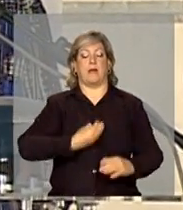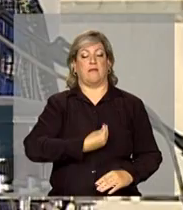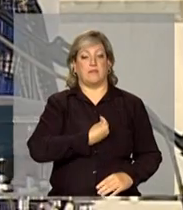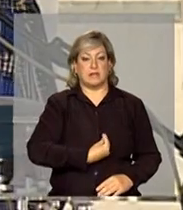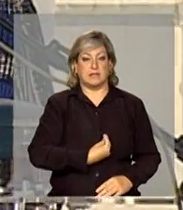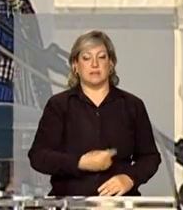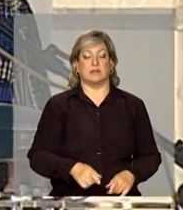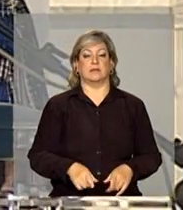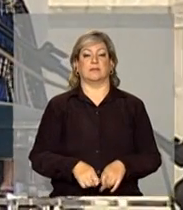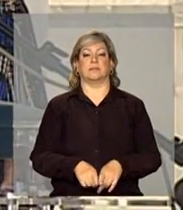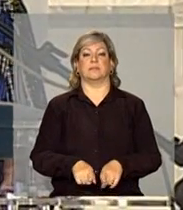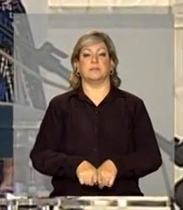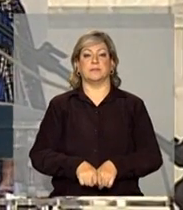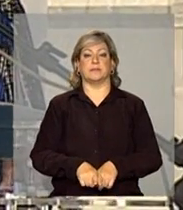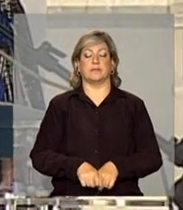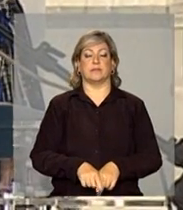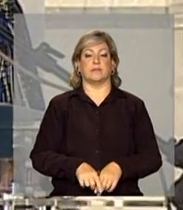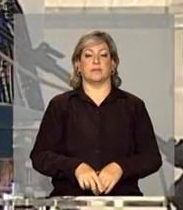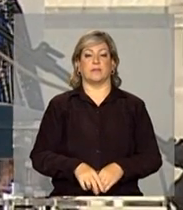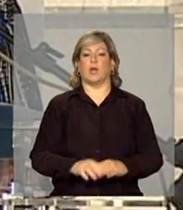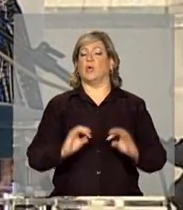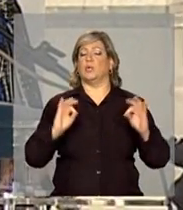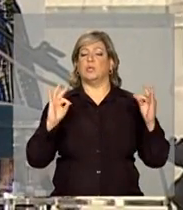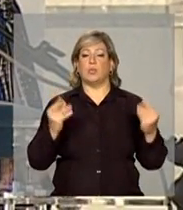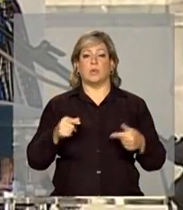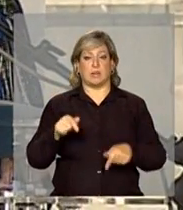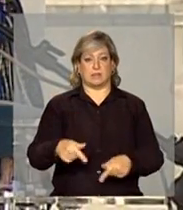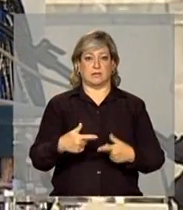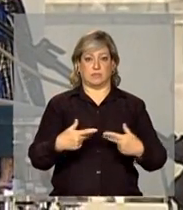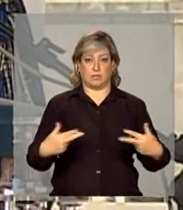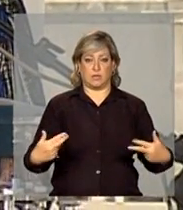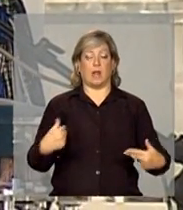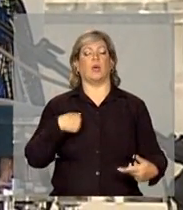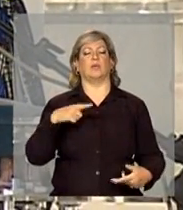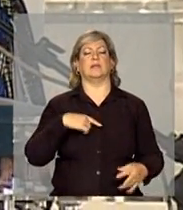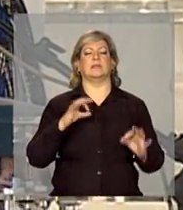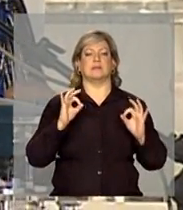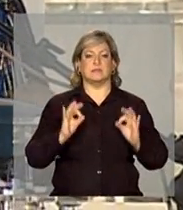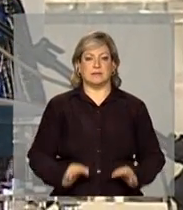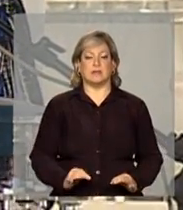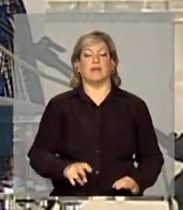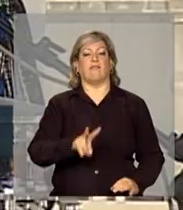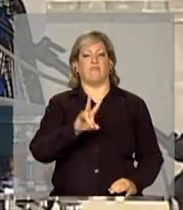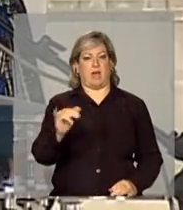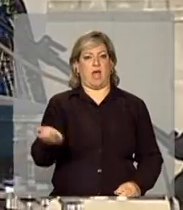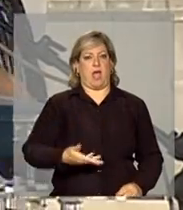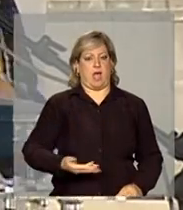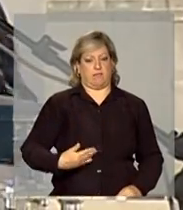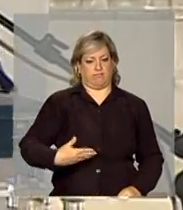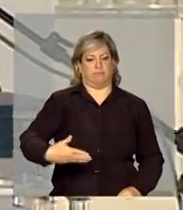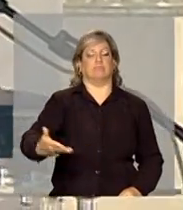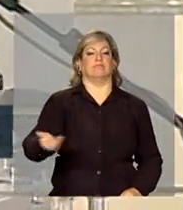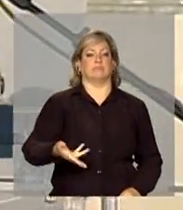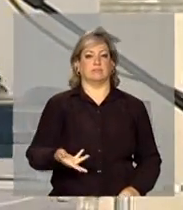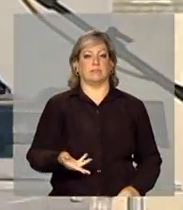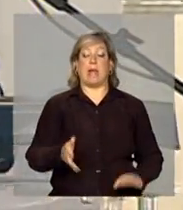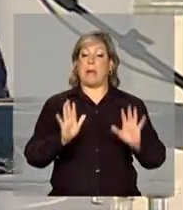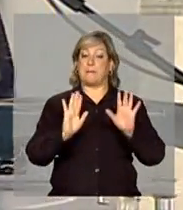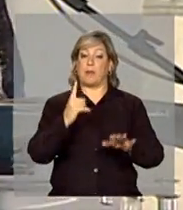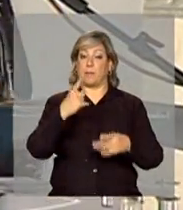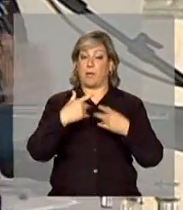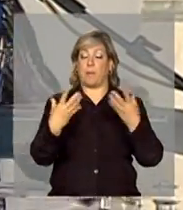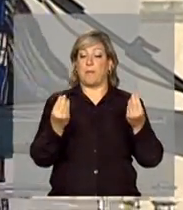Vida. E tudo isso, eu tenho certeza que vai se acelerar. Mas uma coisa é